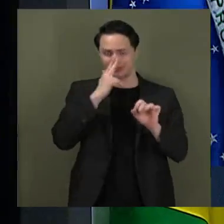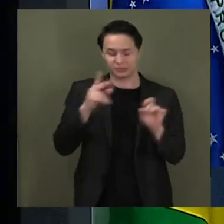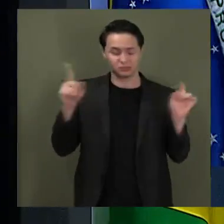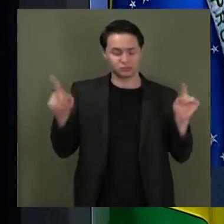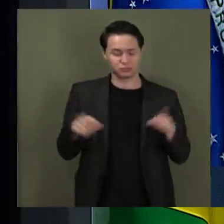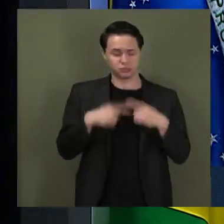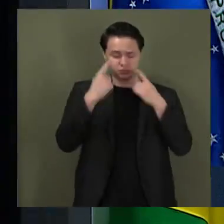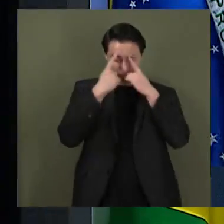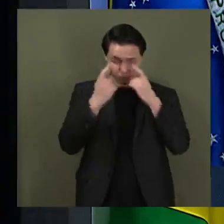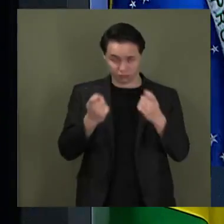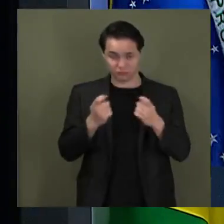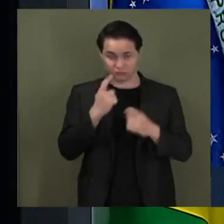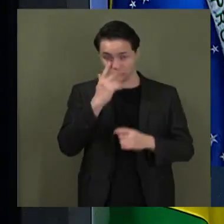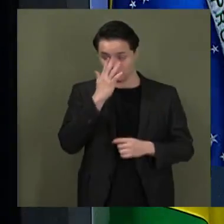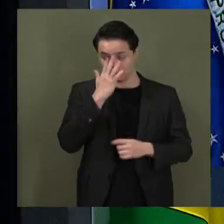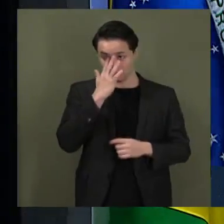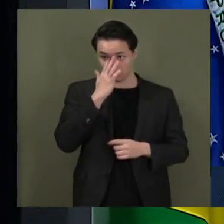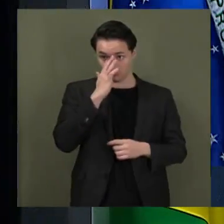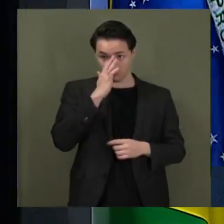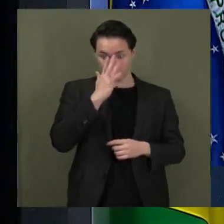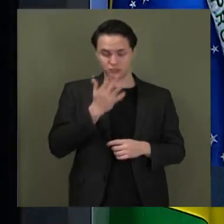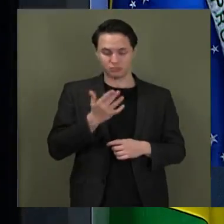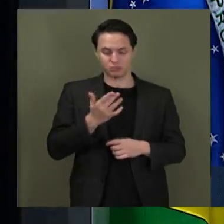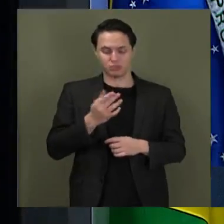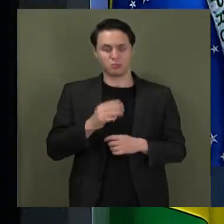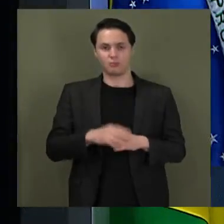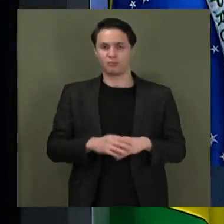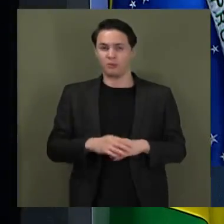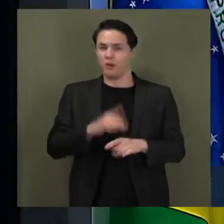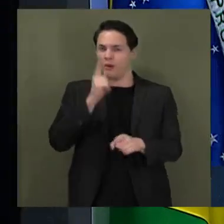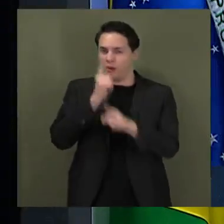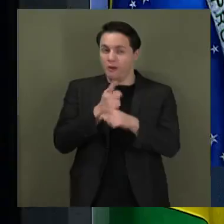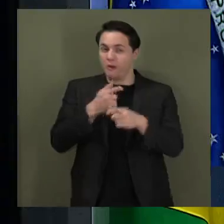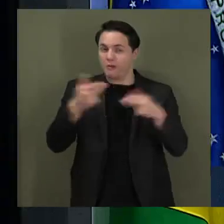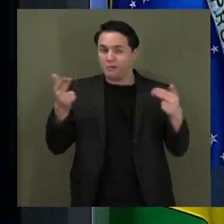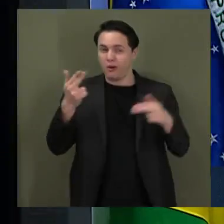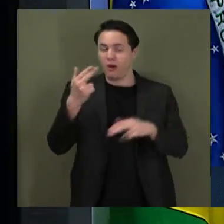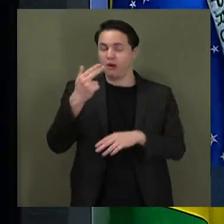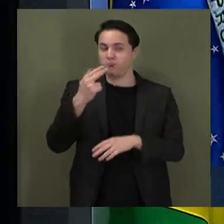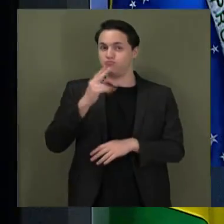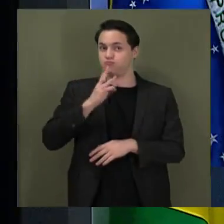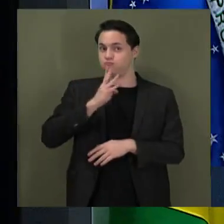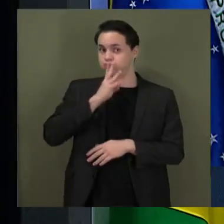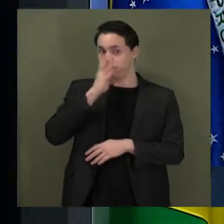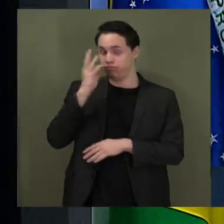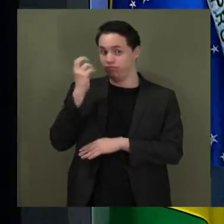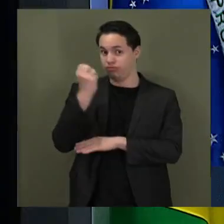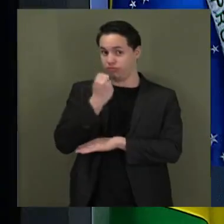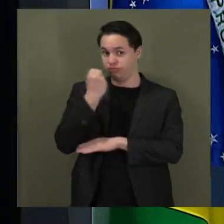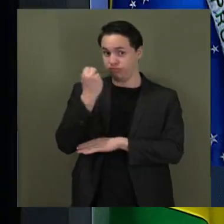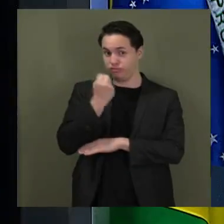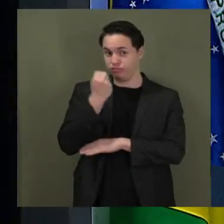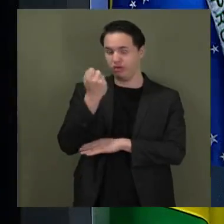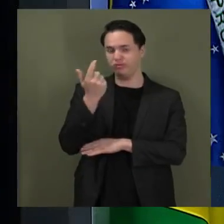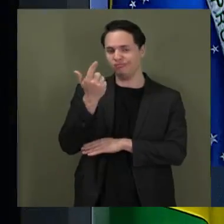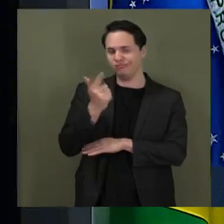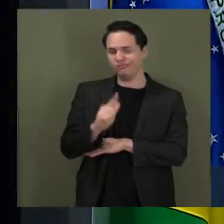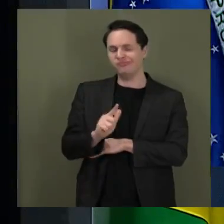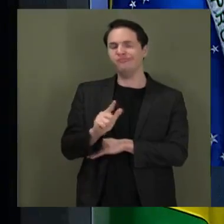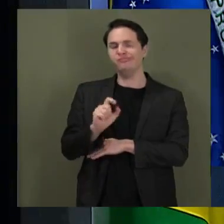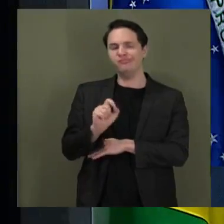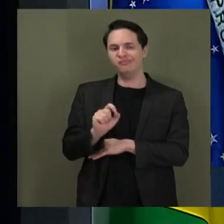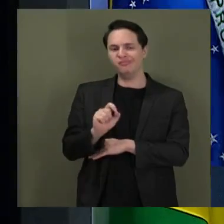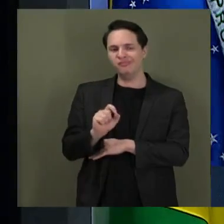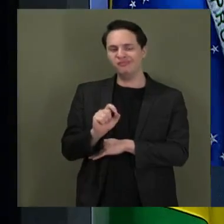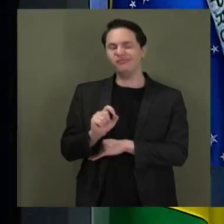violentamente com revelações gravíssimas envolvendo mais uma prática,